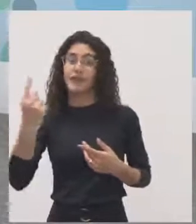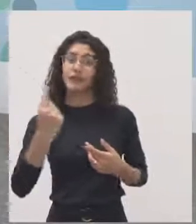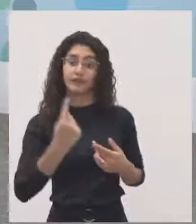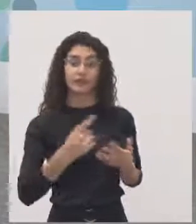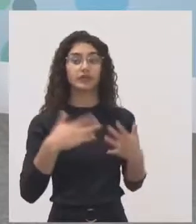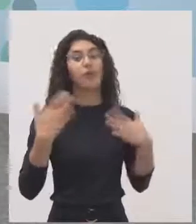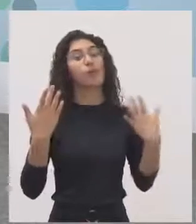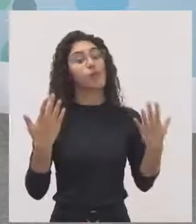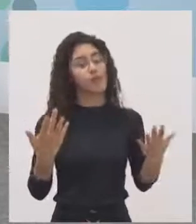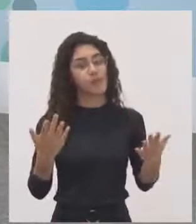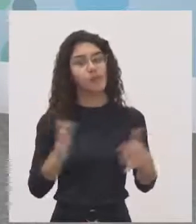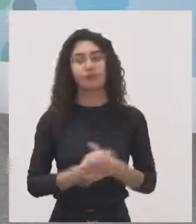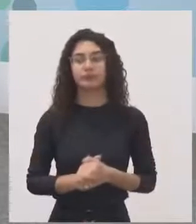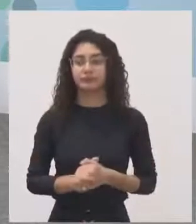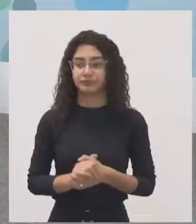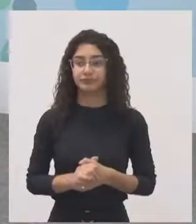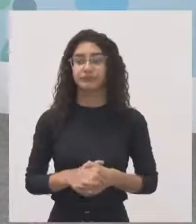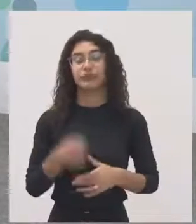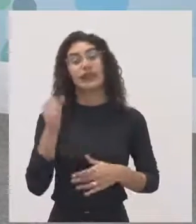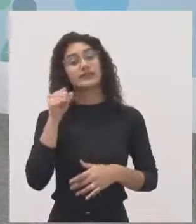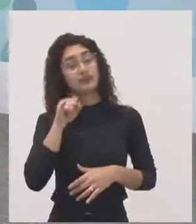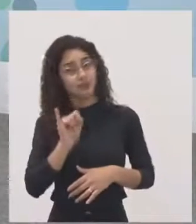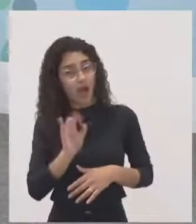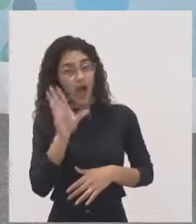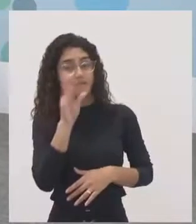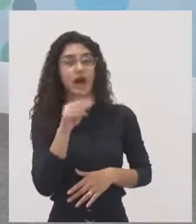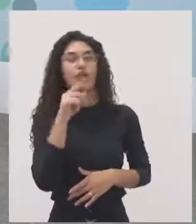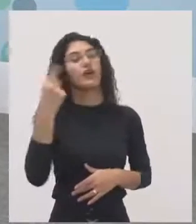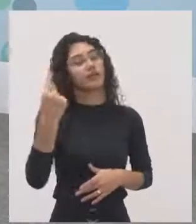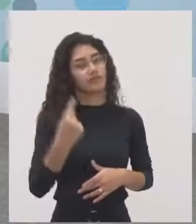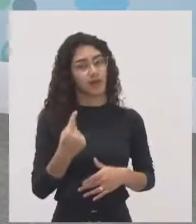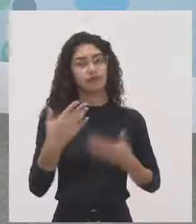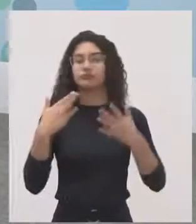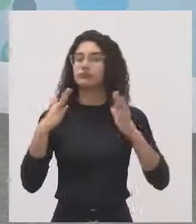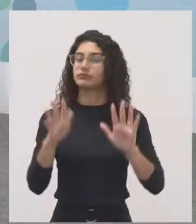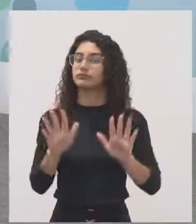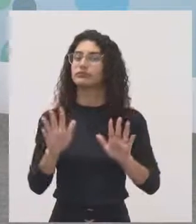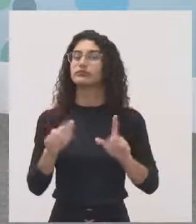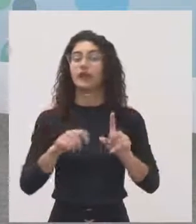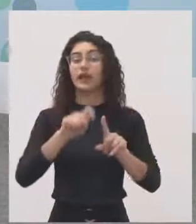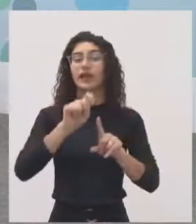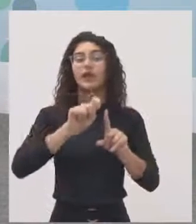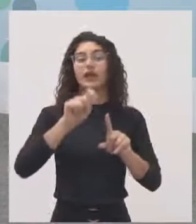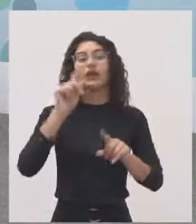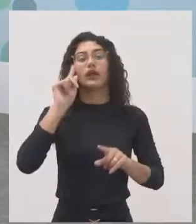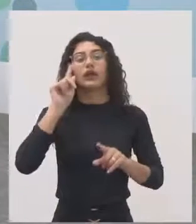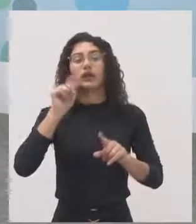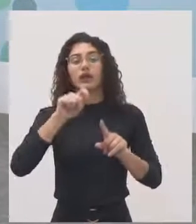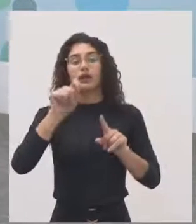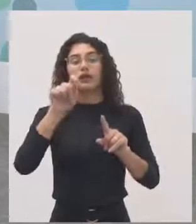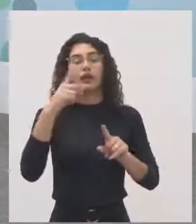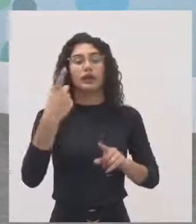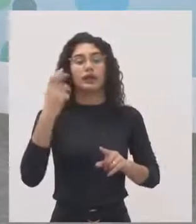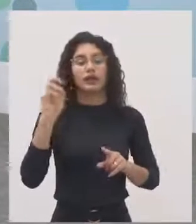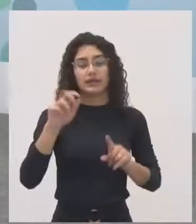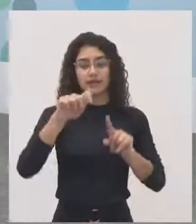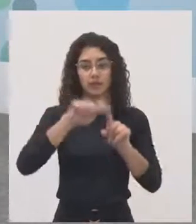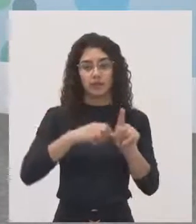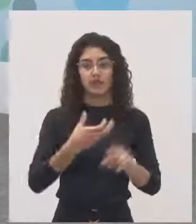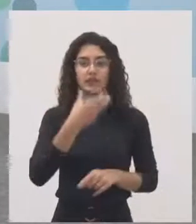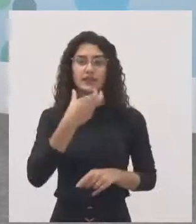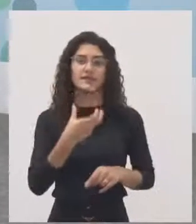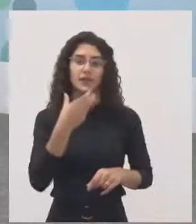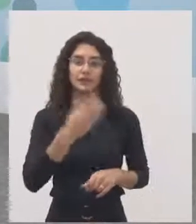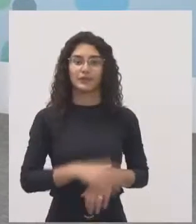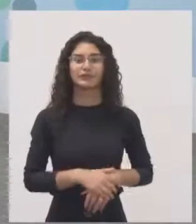Está convocado. Né? Ele disse que vai. Vamos ver, gente. Dia 15 de dezembro. Papai Noel. Vamos ver se o Papai Noel